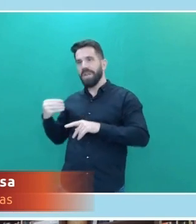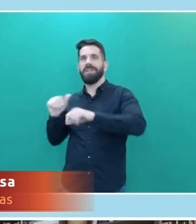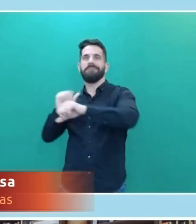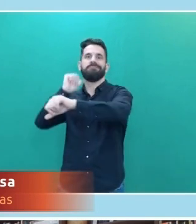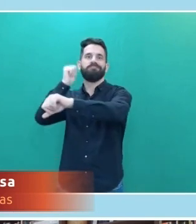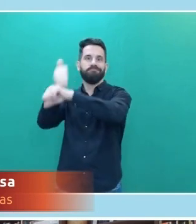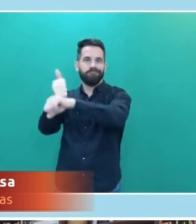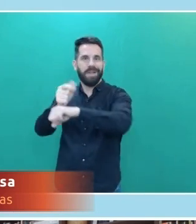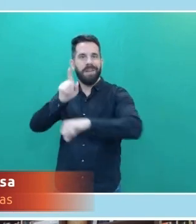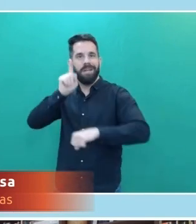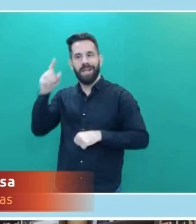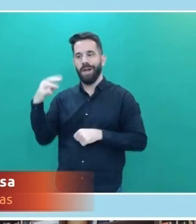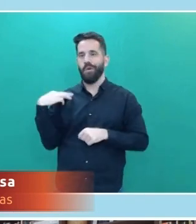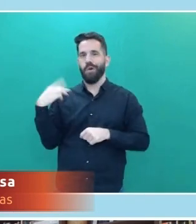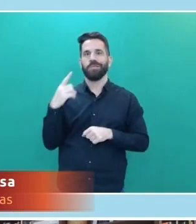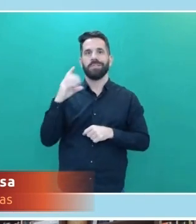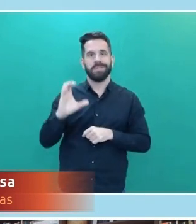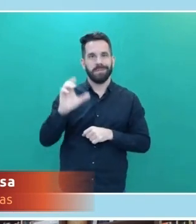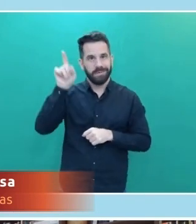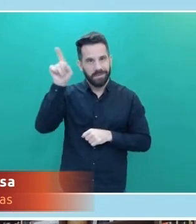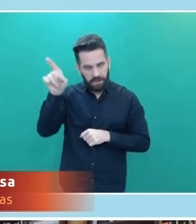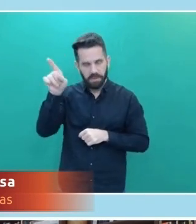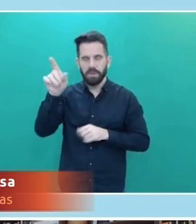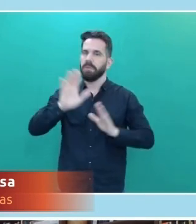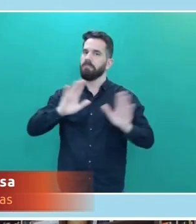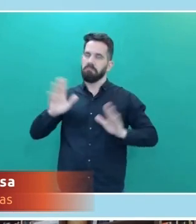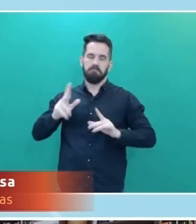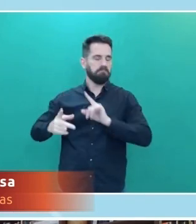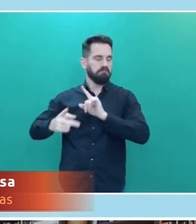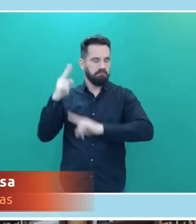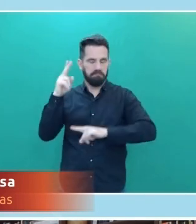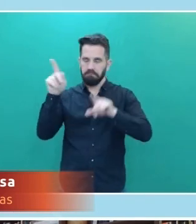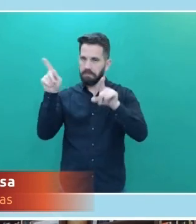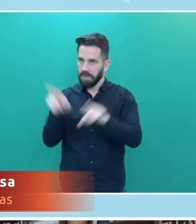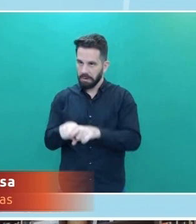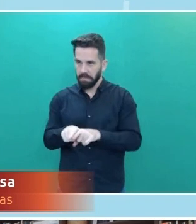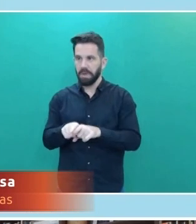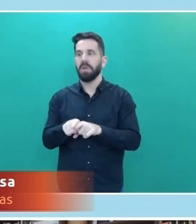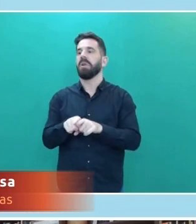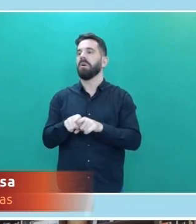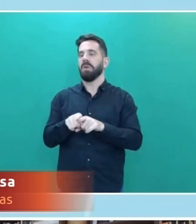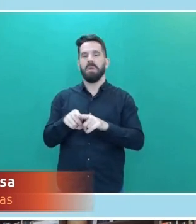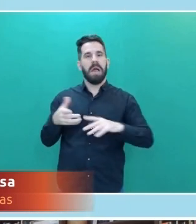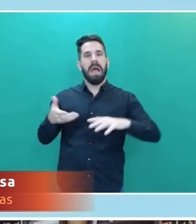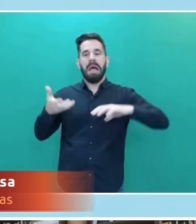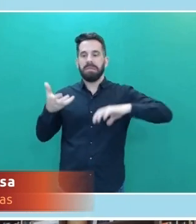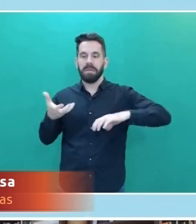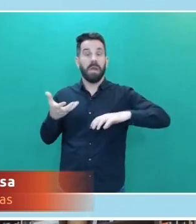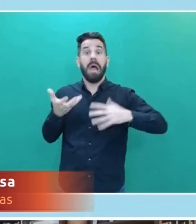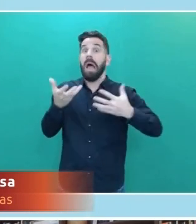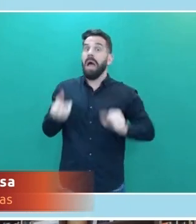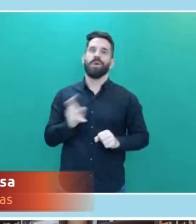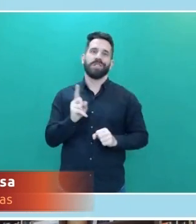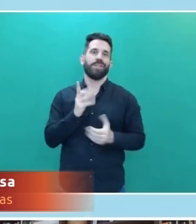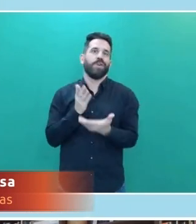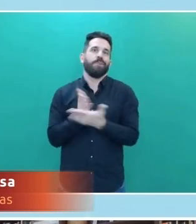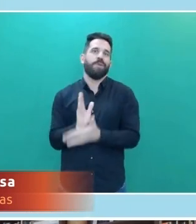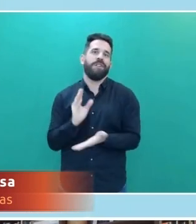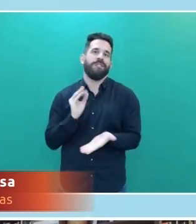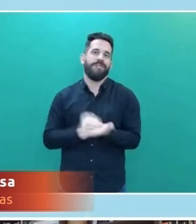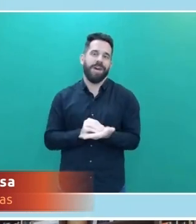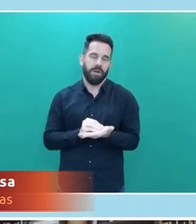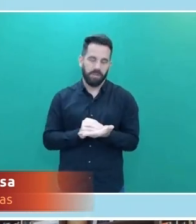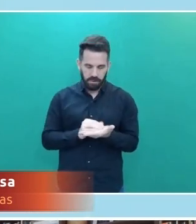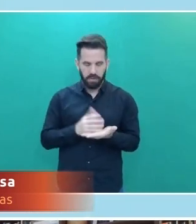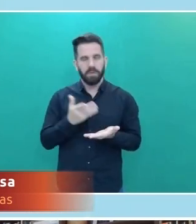que o Senado Federal, no meio do governo, teve um papel crucial na demissão do Ernesto Araújo e na diluição